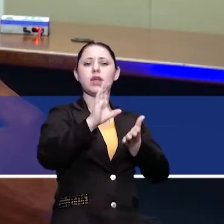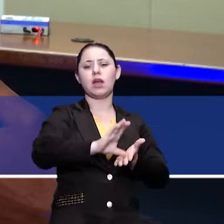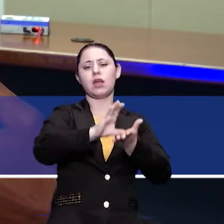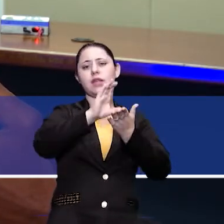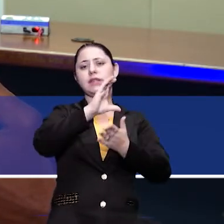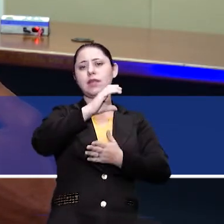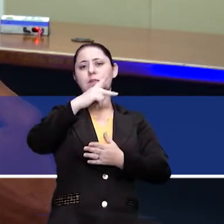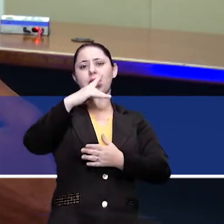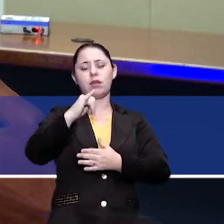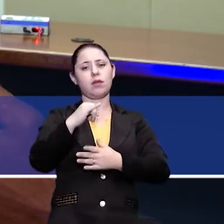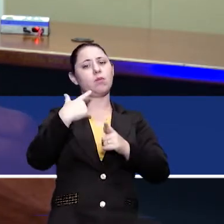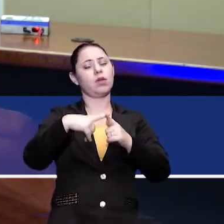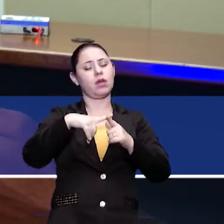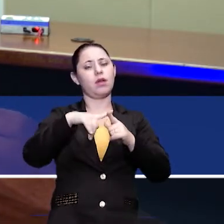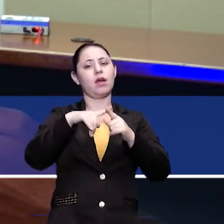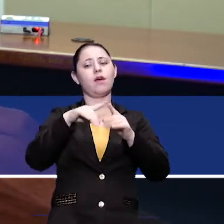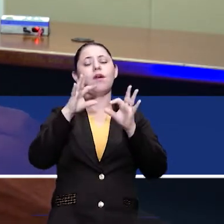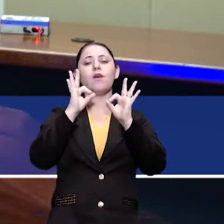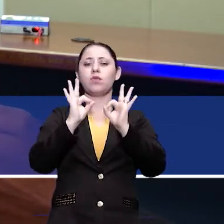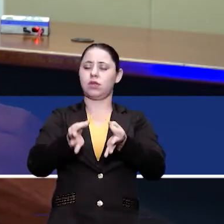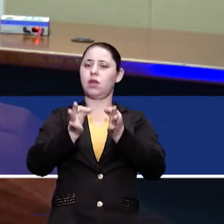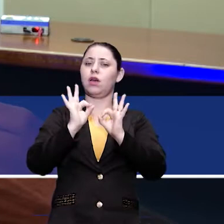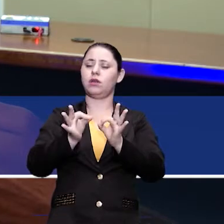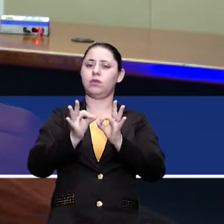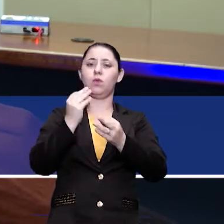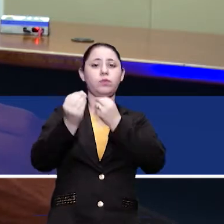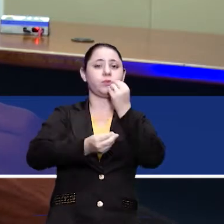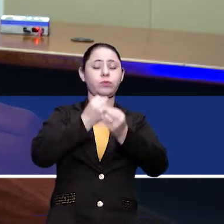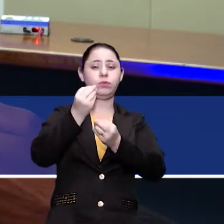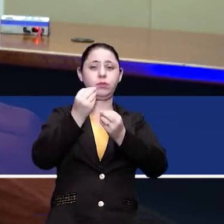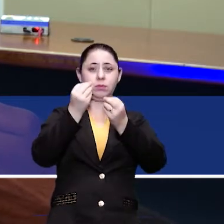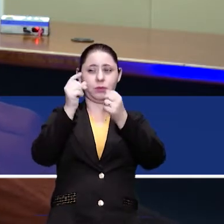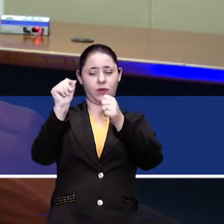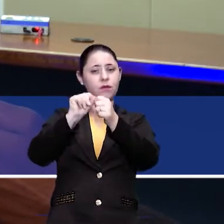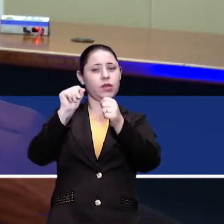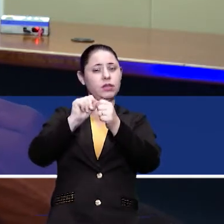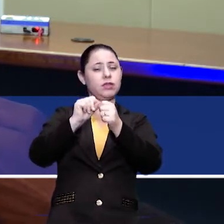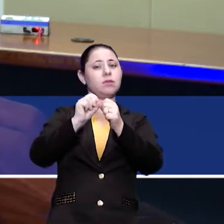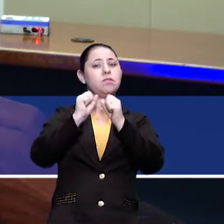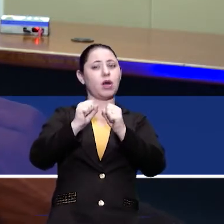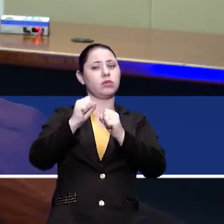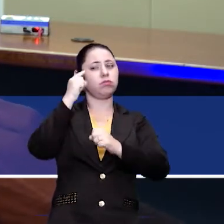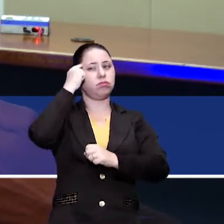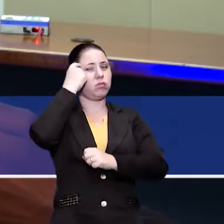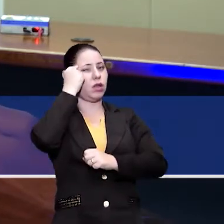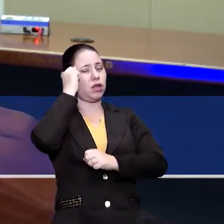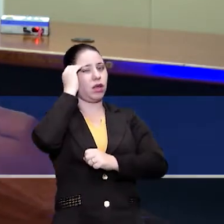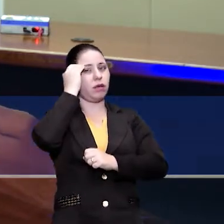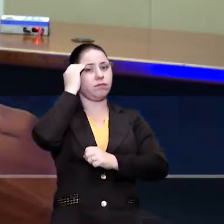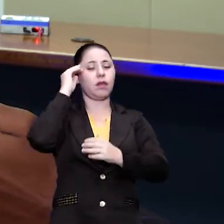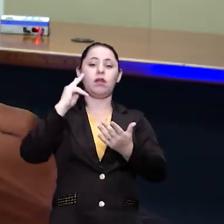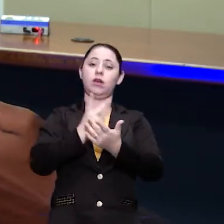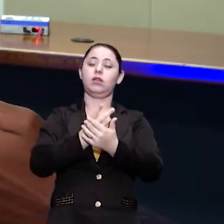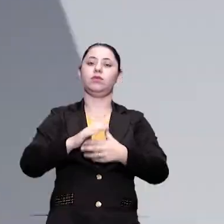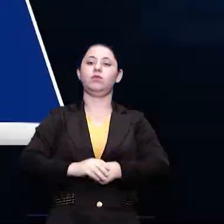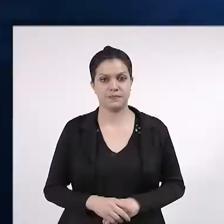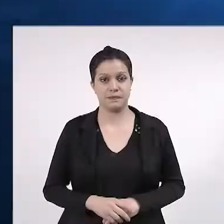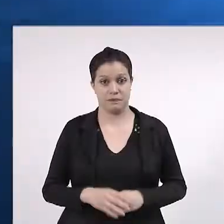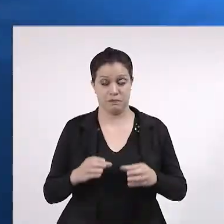faça oficialmente, comunique a CPI, porque aí é feito corretamente. Da forma como foi feita, dá margem a diversas